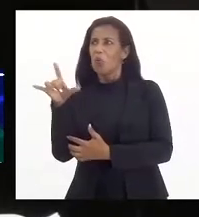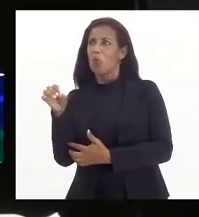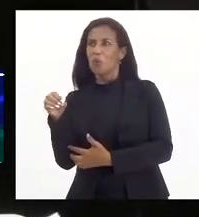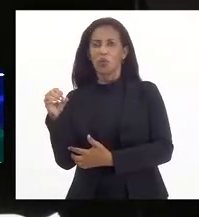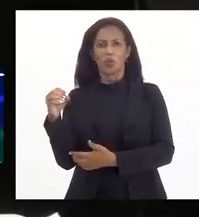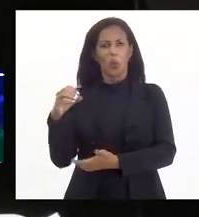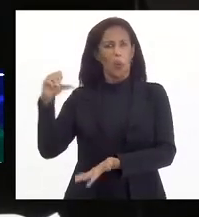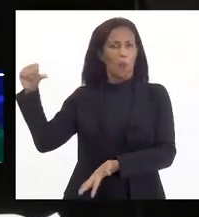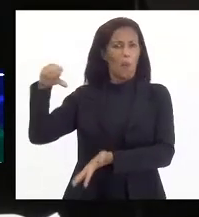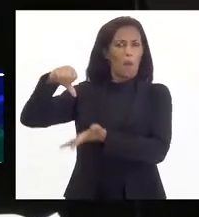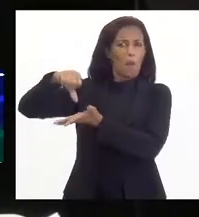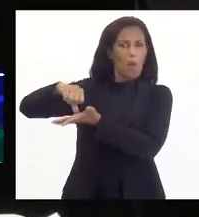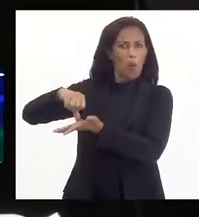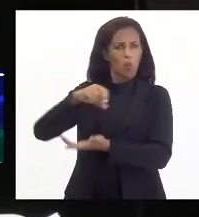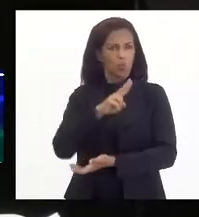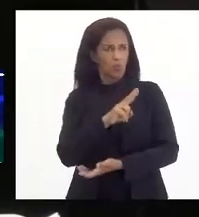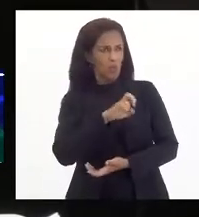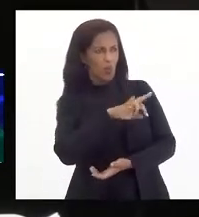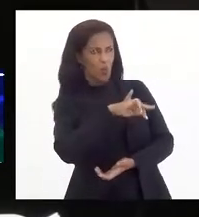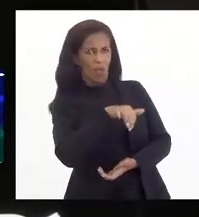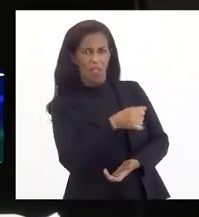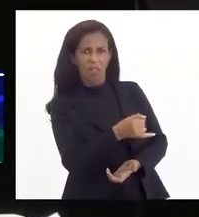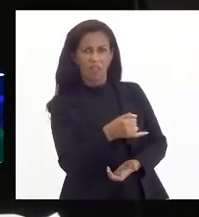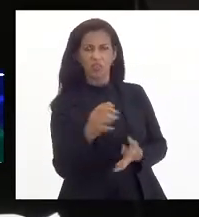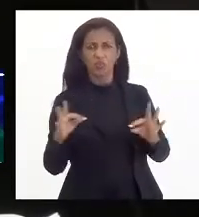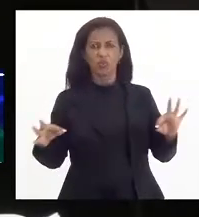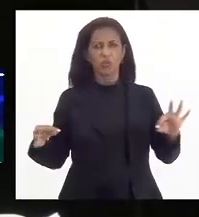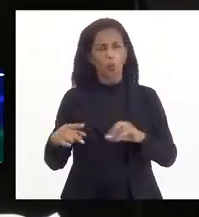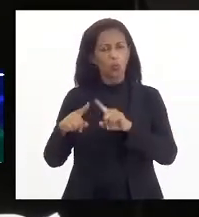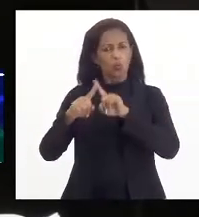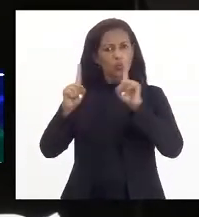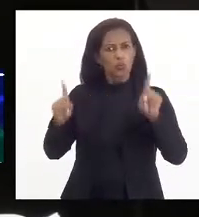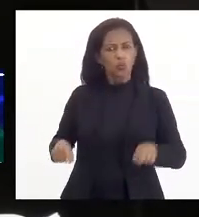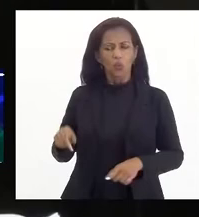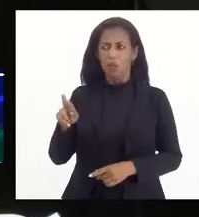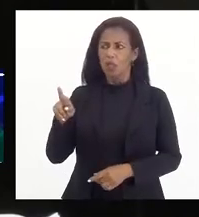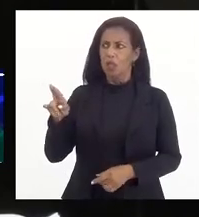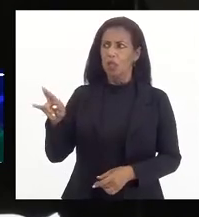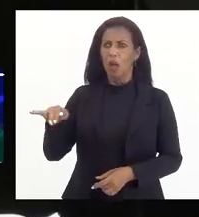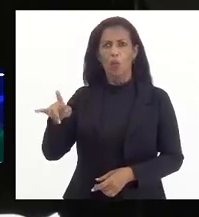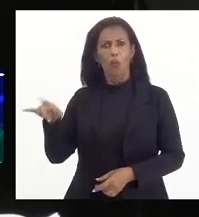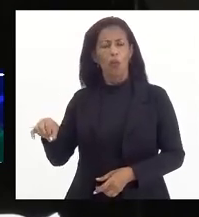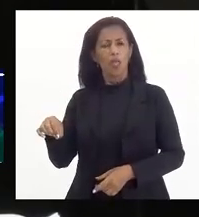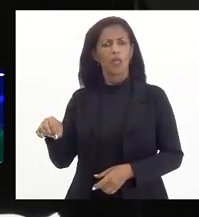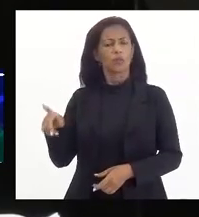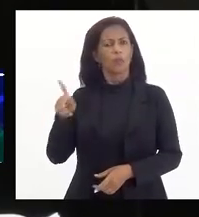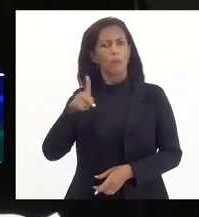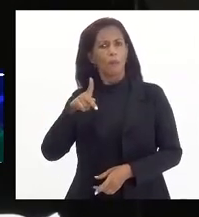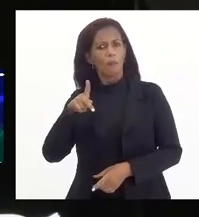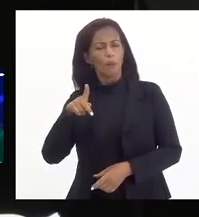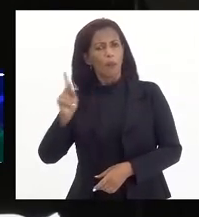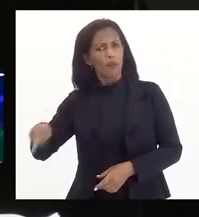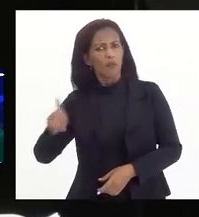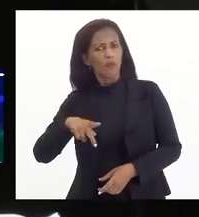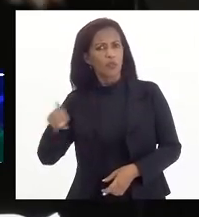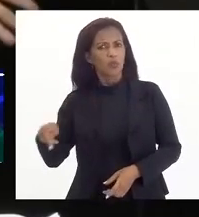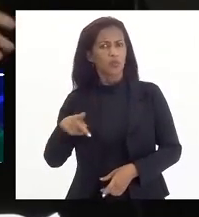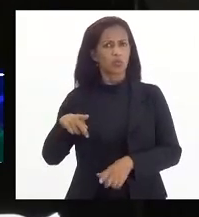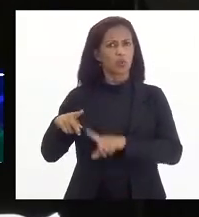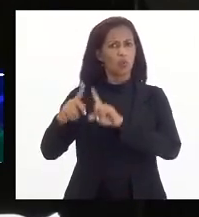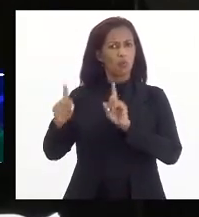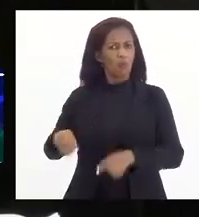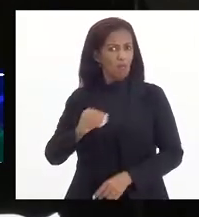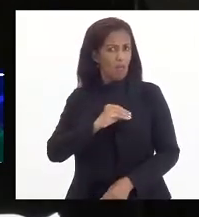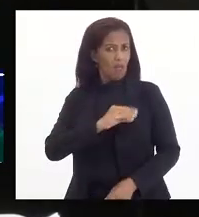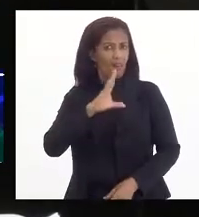como o polo da UERJ E aí todos os funcionários da o Enzo professores do corpo docente funcionários vão